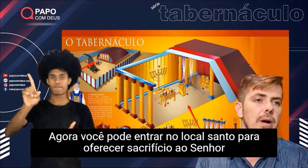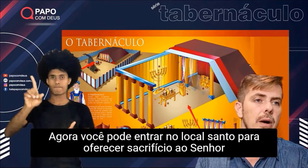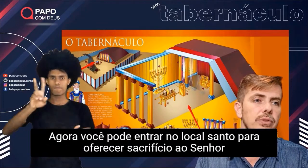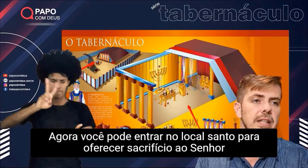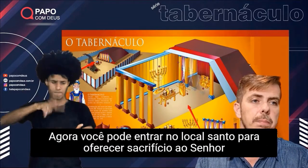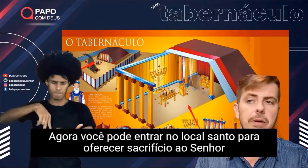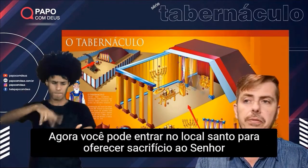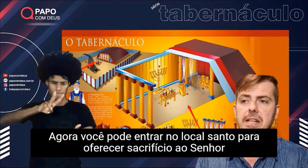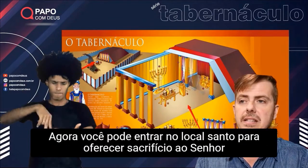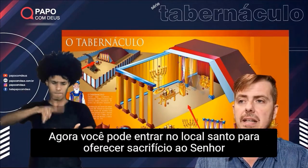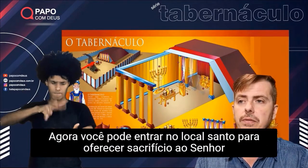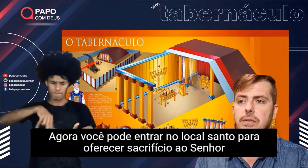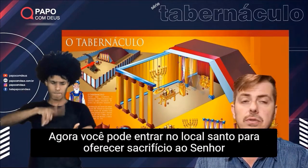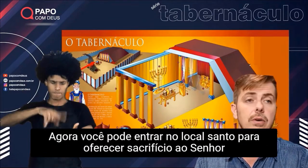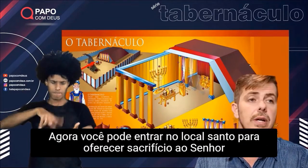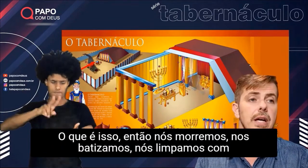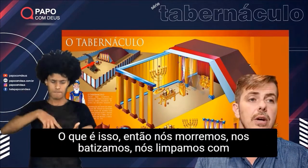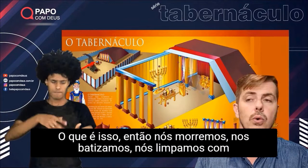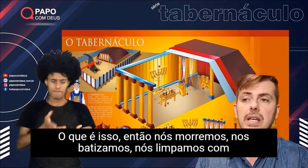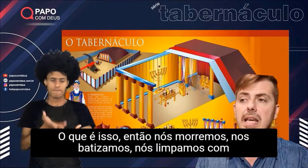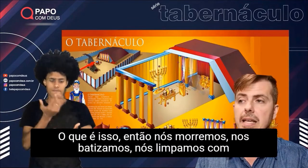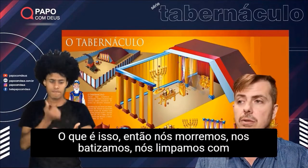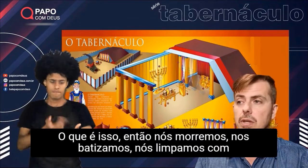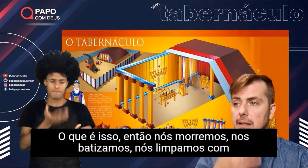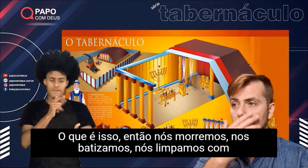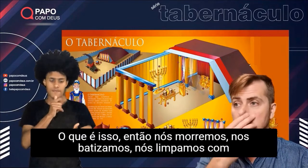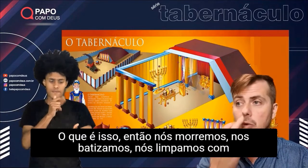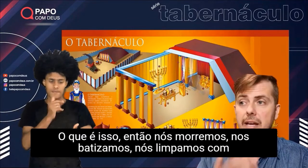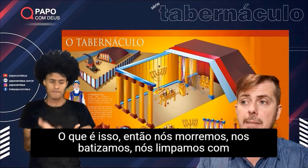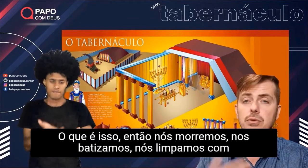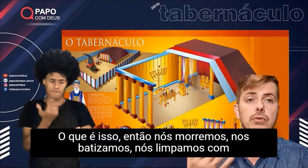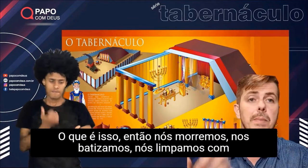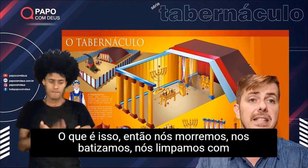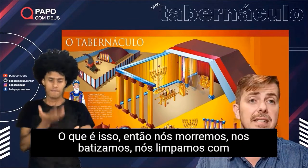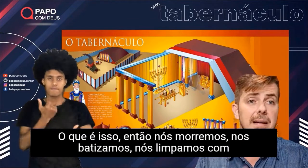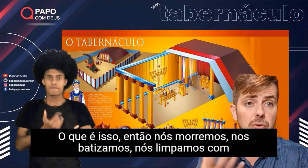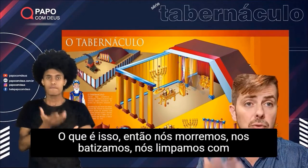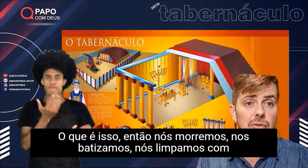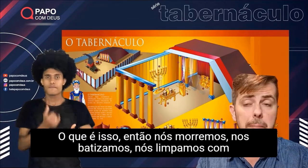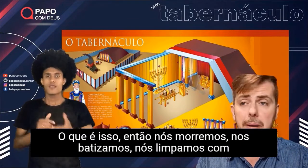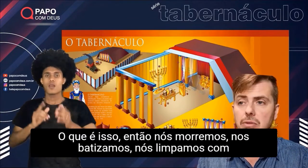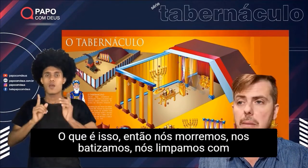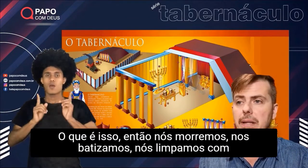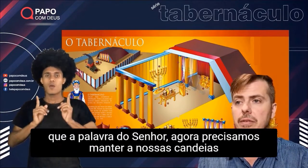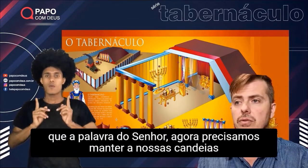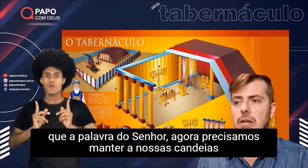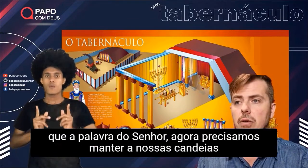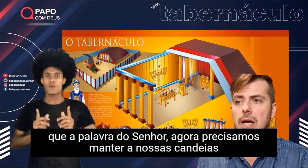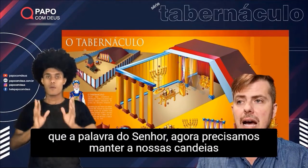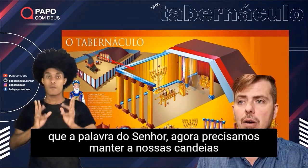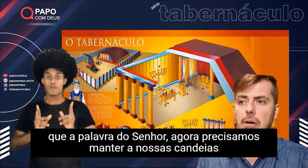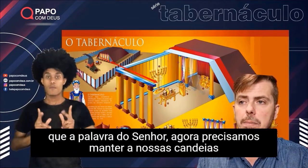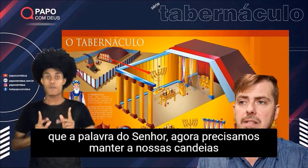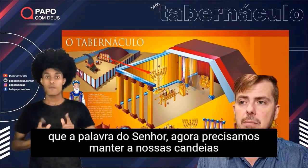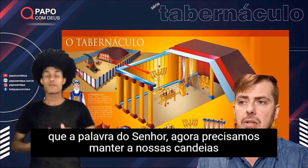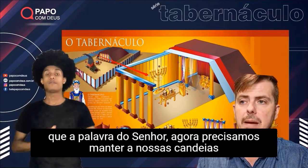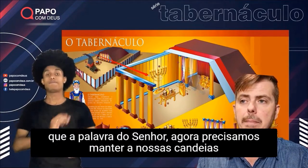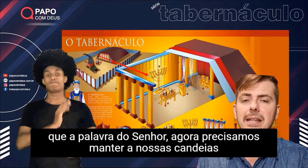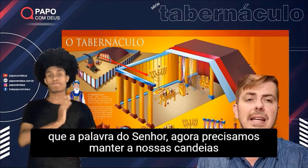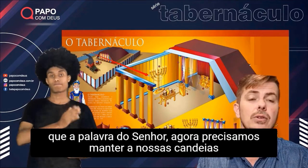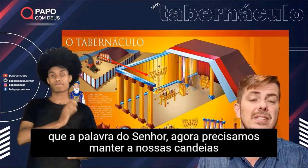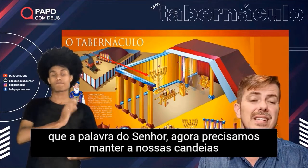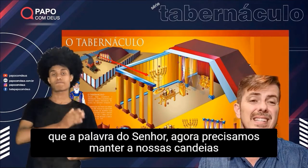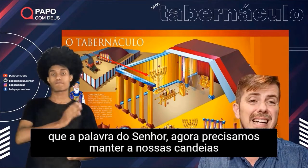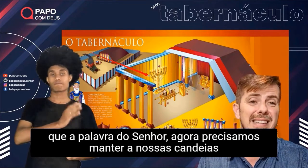entrar no local santo para oferecer sacrifício ao Senhor. O que é isso? Então, nós morremos, nos batizamos, nos limpamos com a palavra do Senhor, agora precisamos o